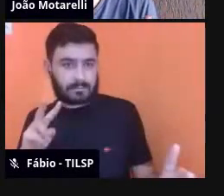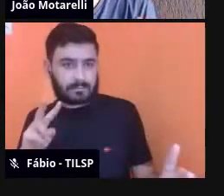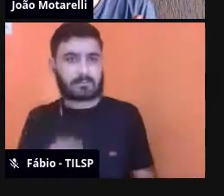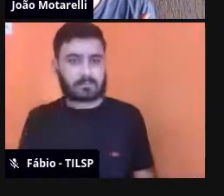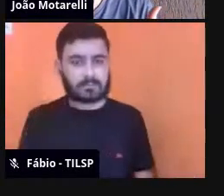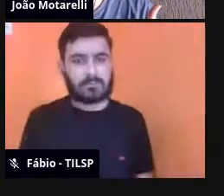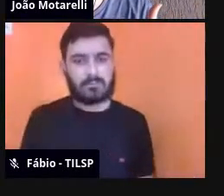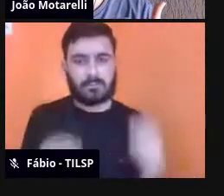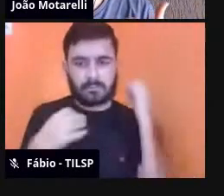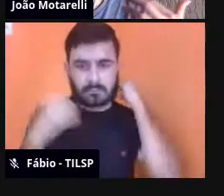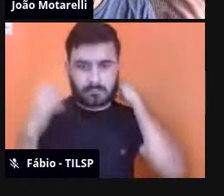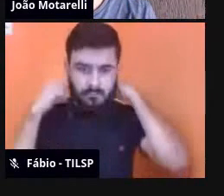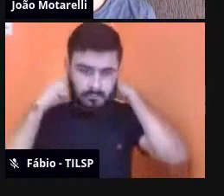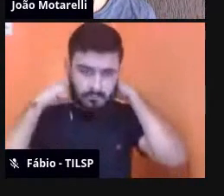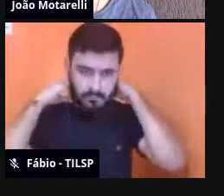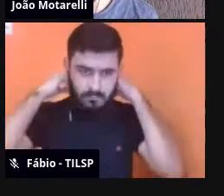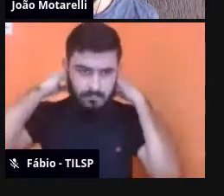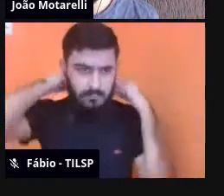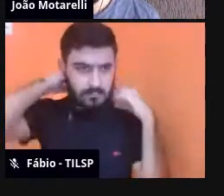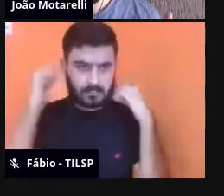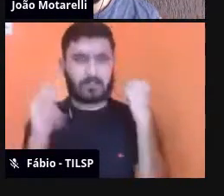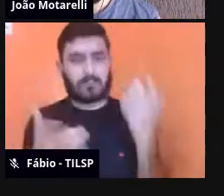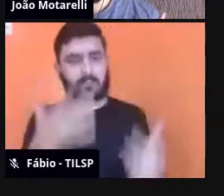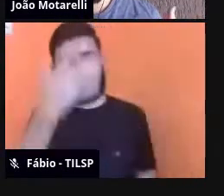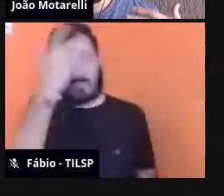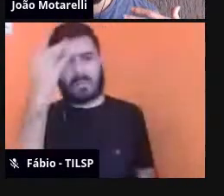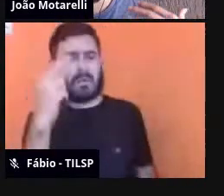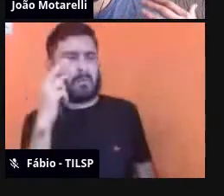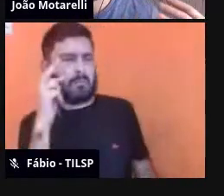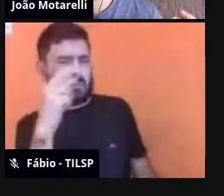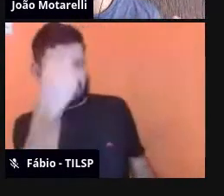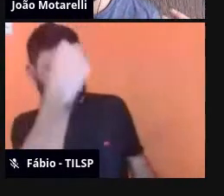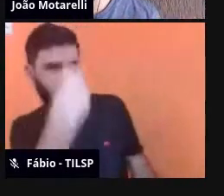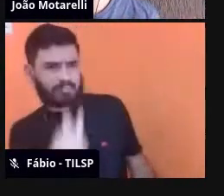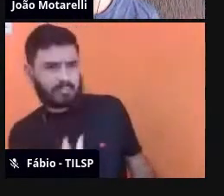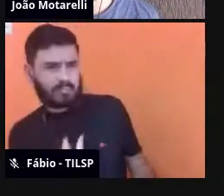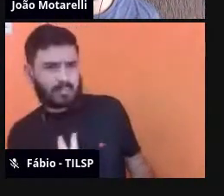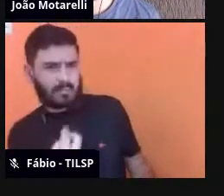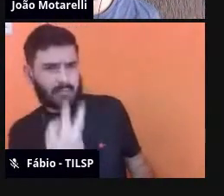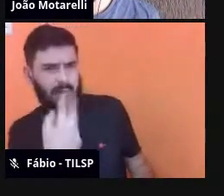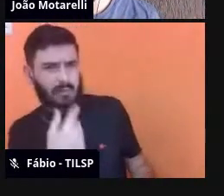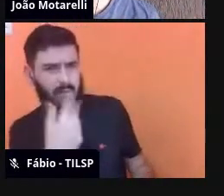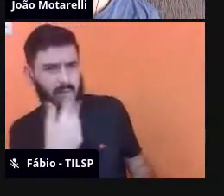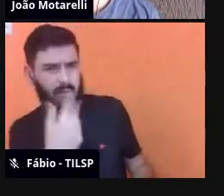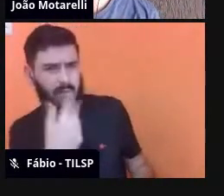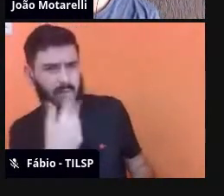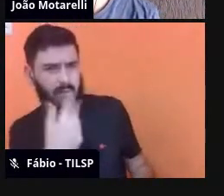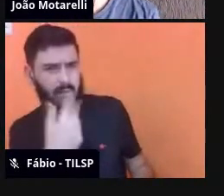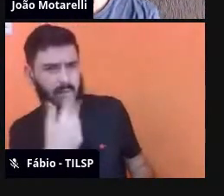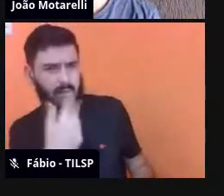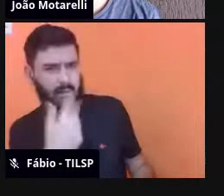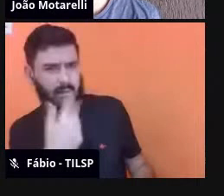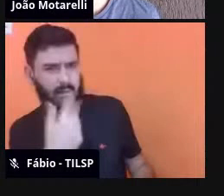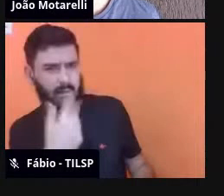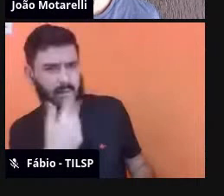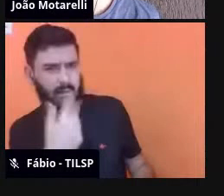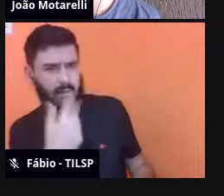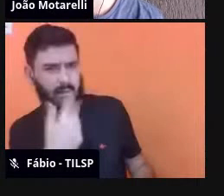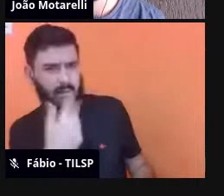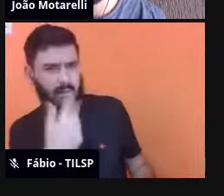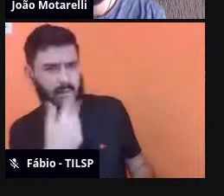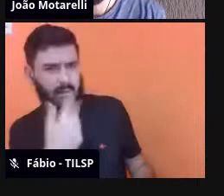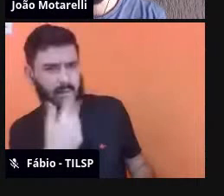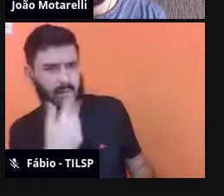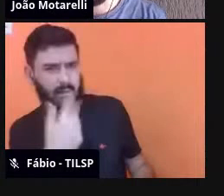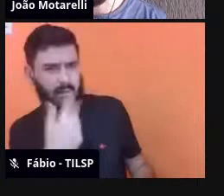muito menor do que ele realmente é, ele é um indivíduo que apresenta bastante tônus muscular, mas ele pode se enxergar